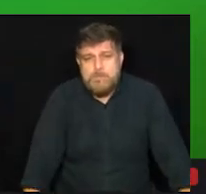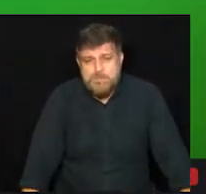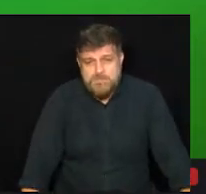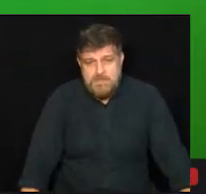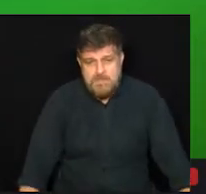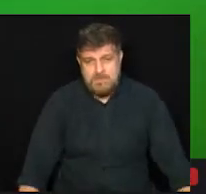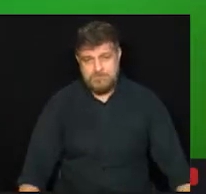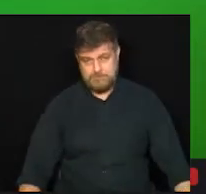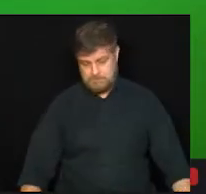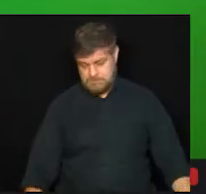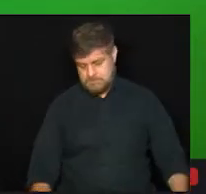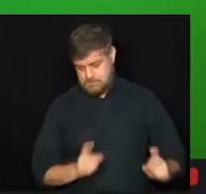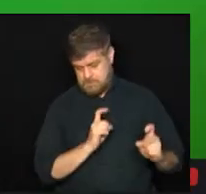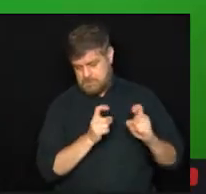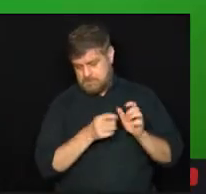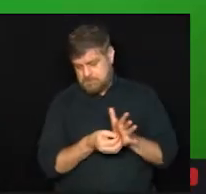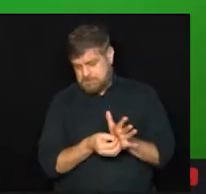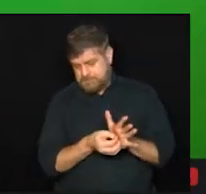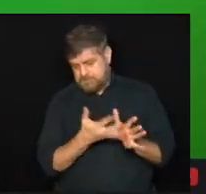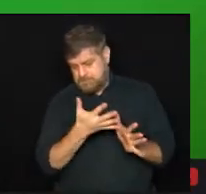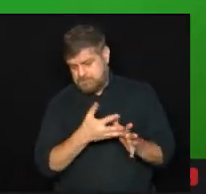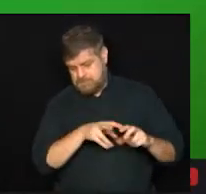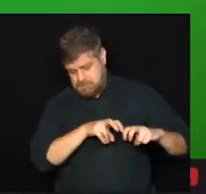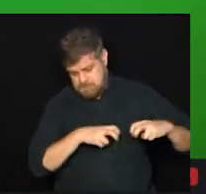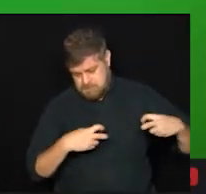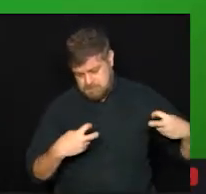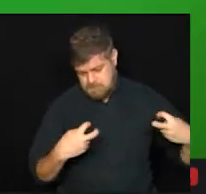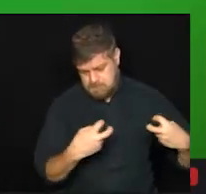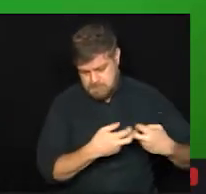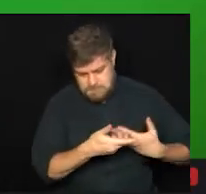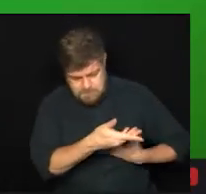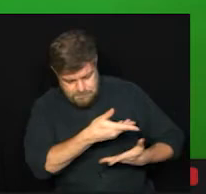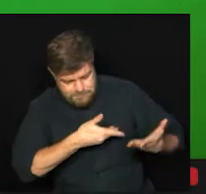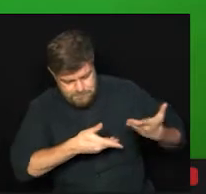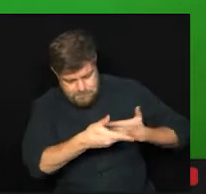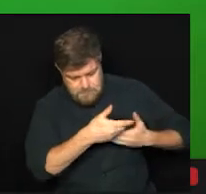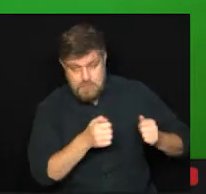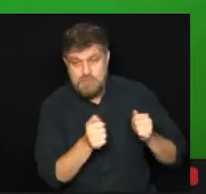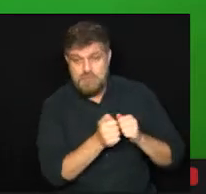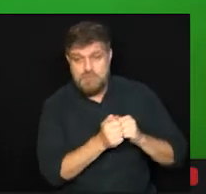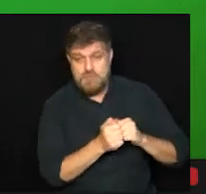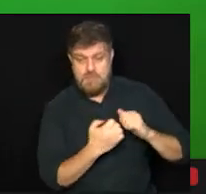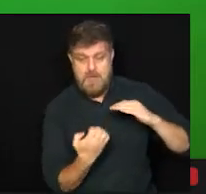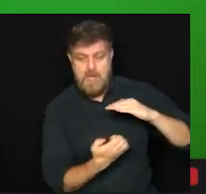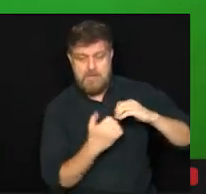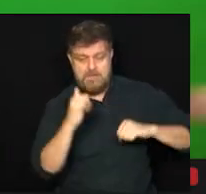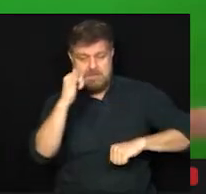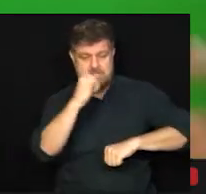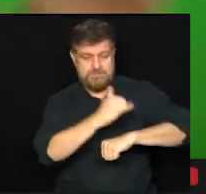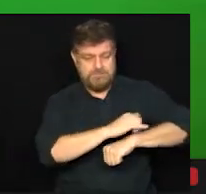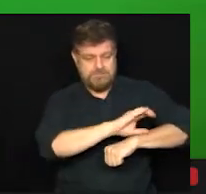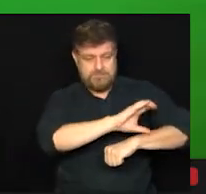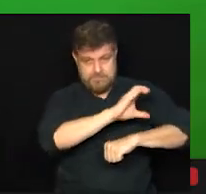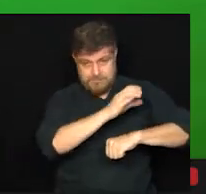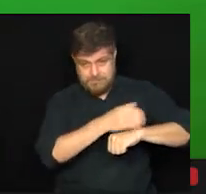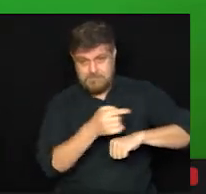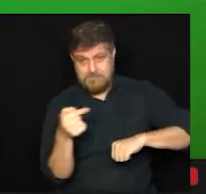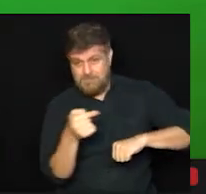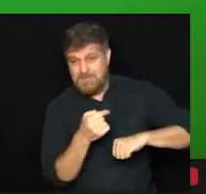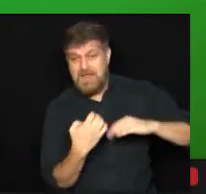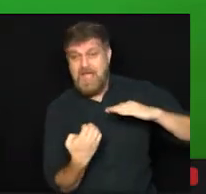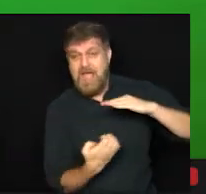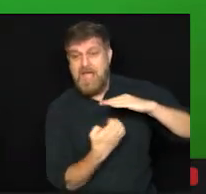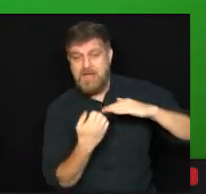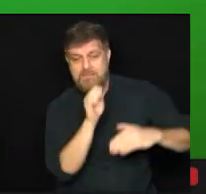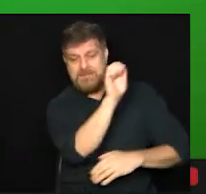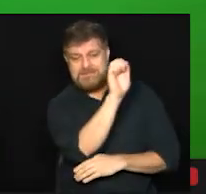Fizemos algumas reuniões com eles, até porque a Azul é o hub do interior, né? Liga